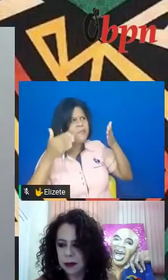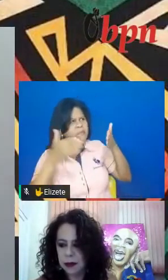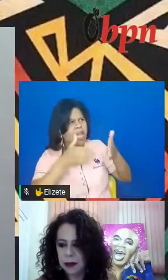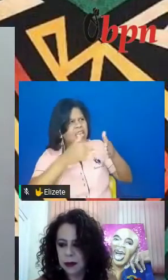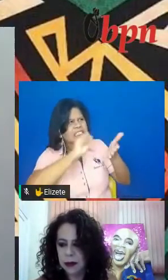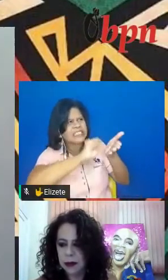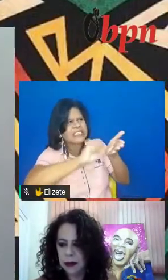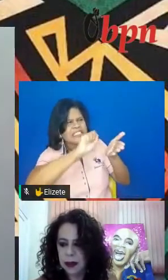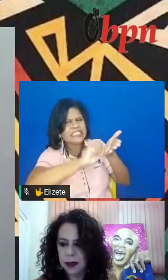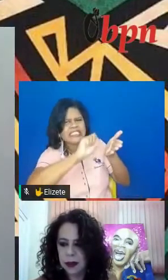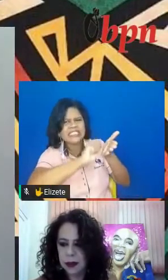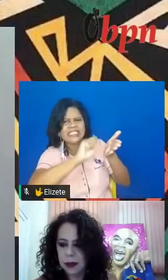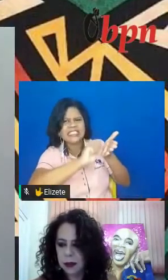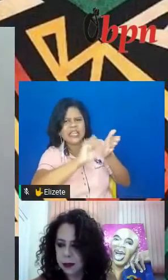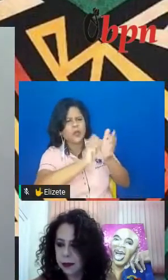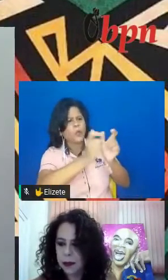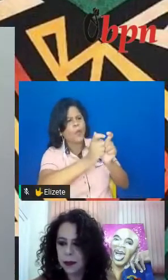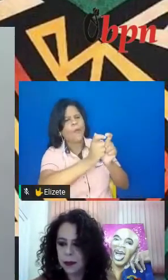ampla,